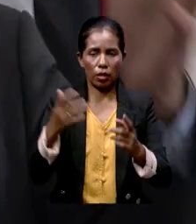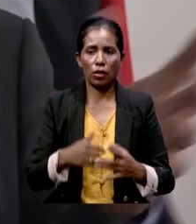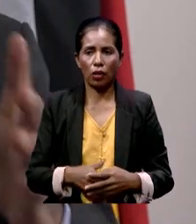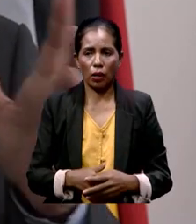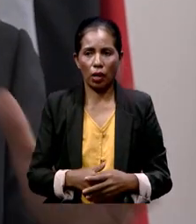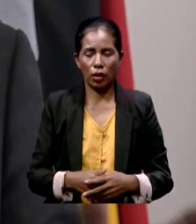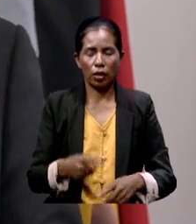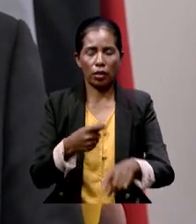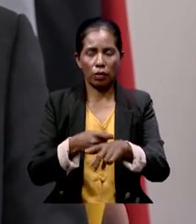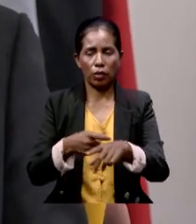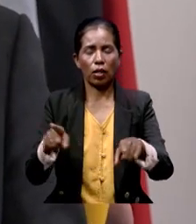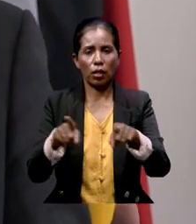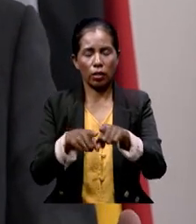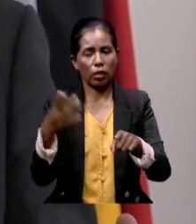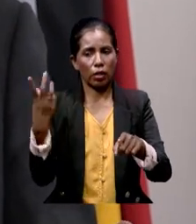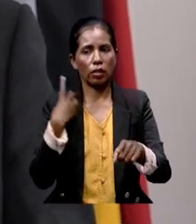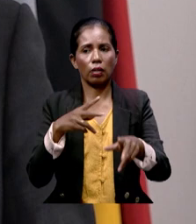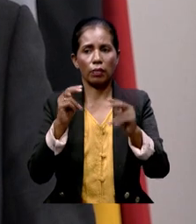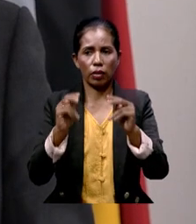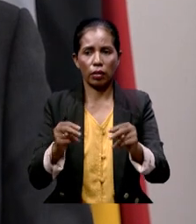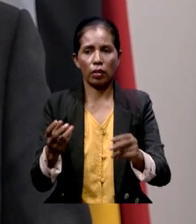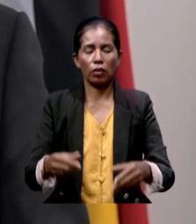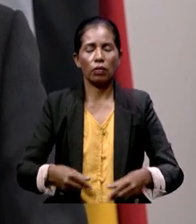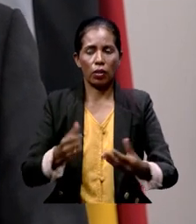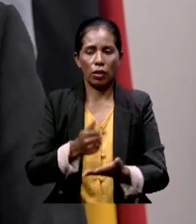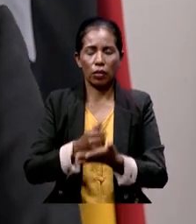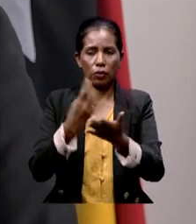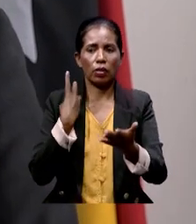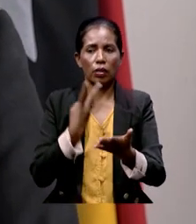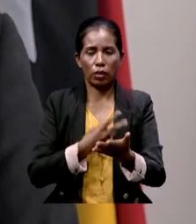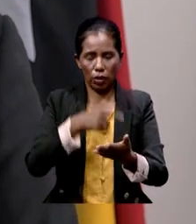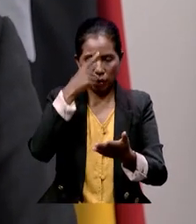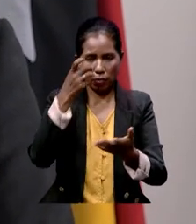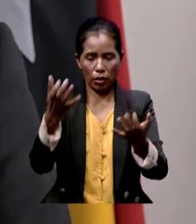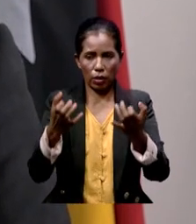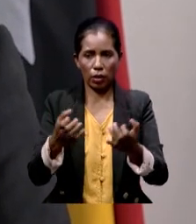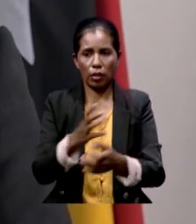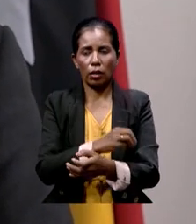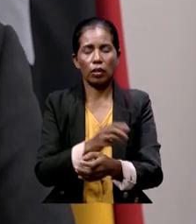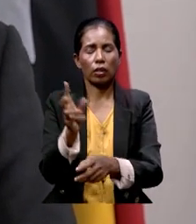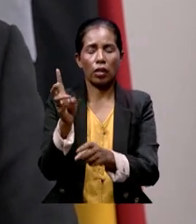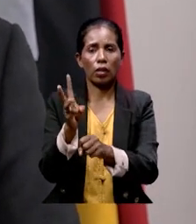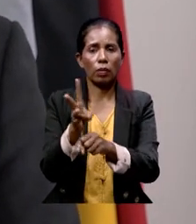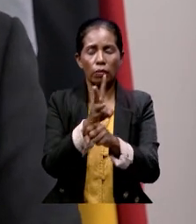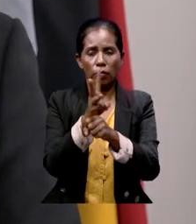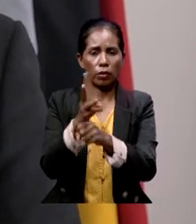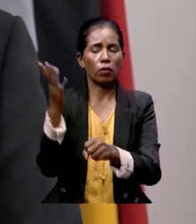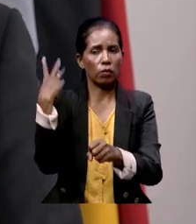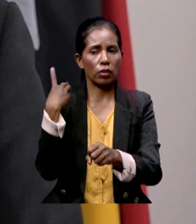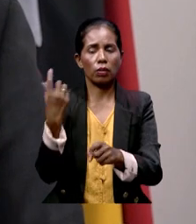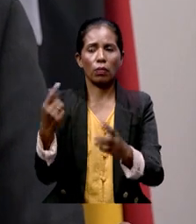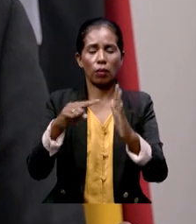e a situação se né? Então, e te precisa ser pelo apoio de Tama, a cara lá com bombeiros, e tem bombeiros, e o Lu, se ele